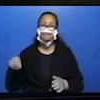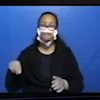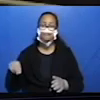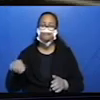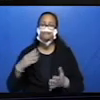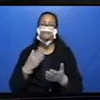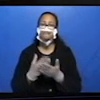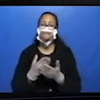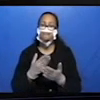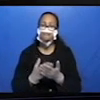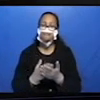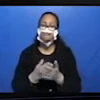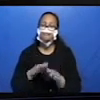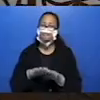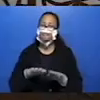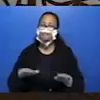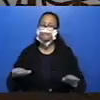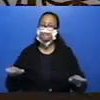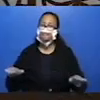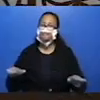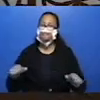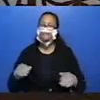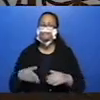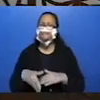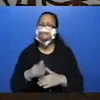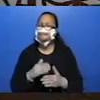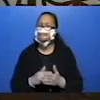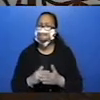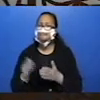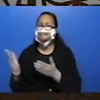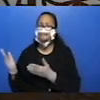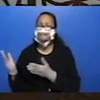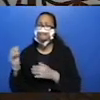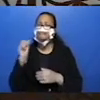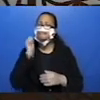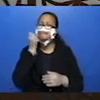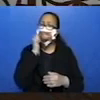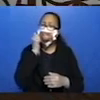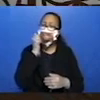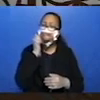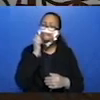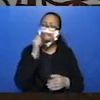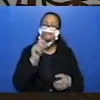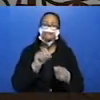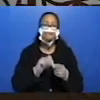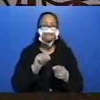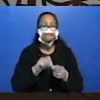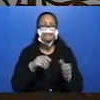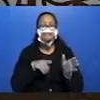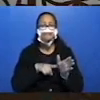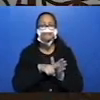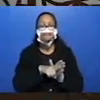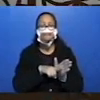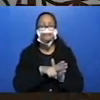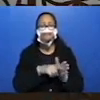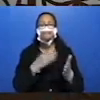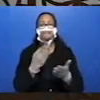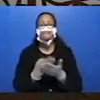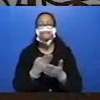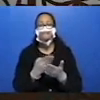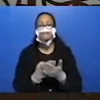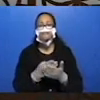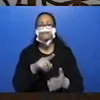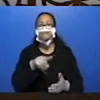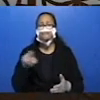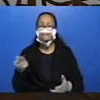solos. Todos esses eram cientistas, todos esses fizeram pesquisas, estudaram.